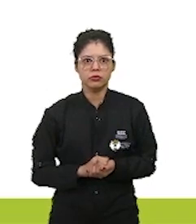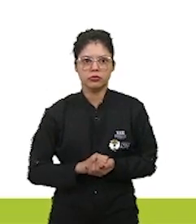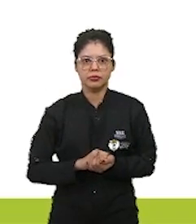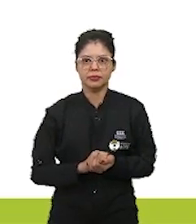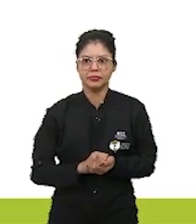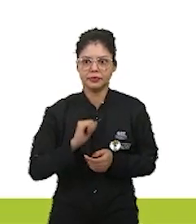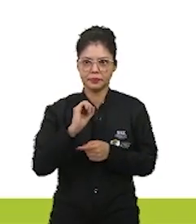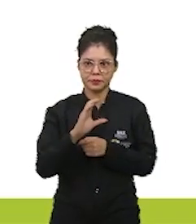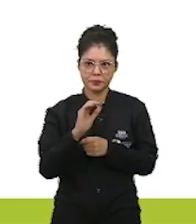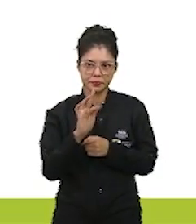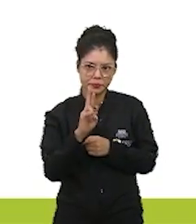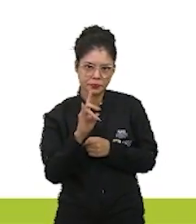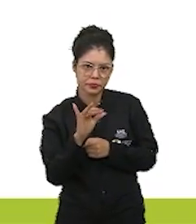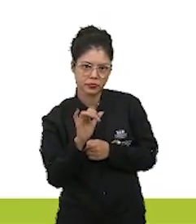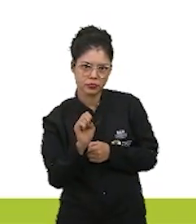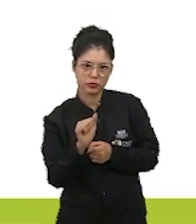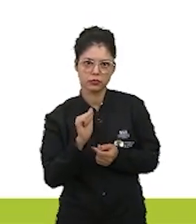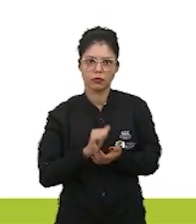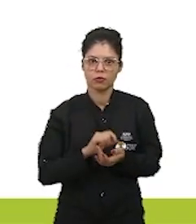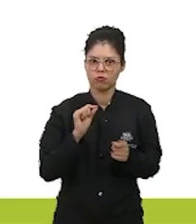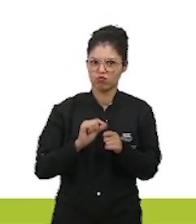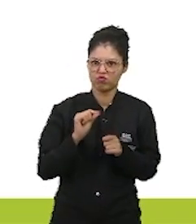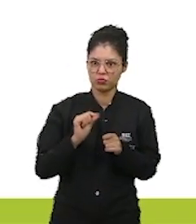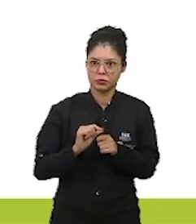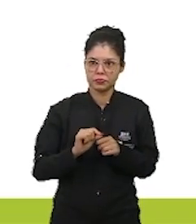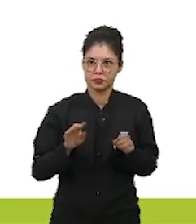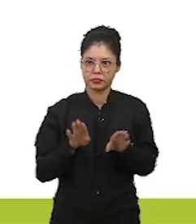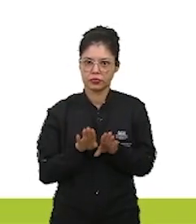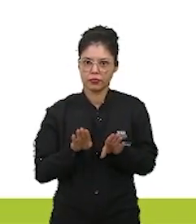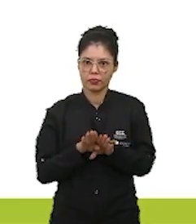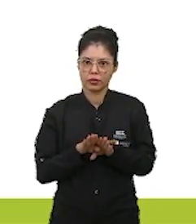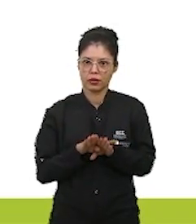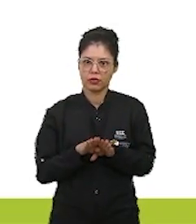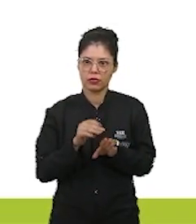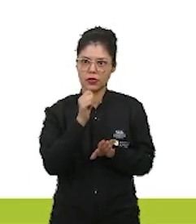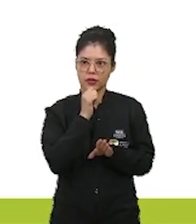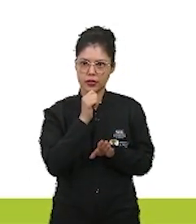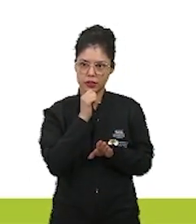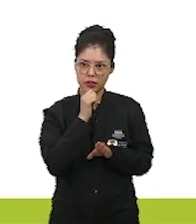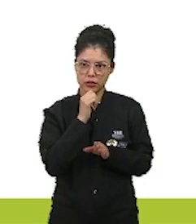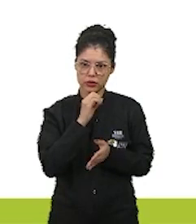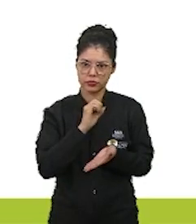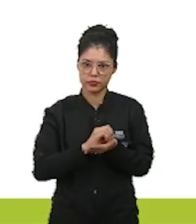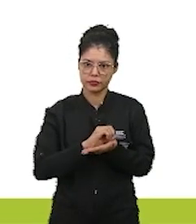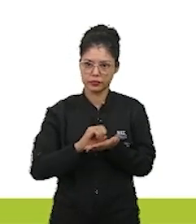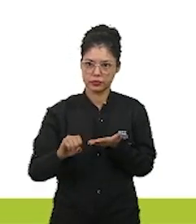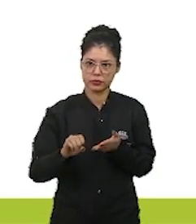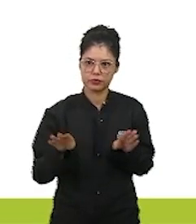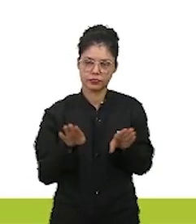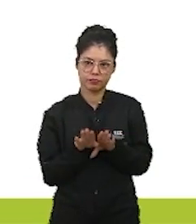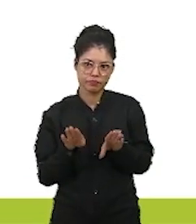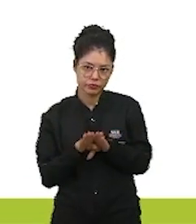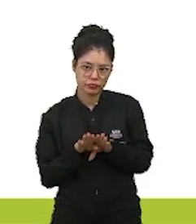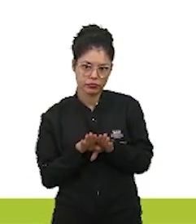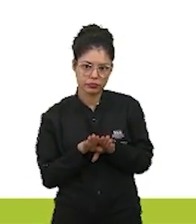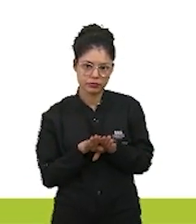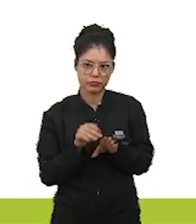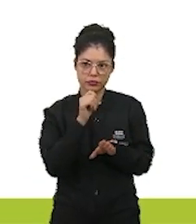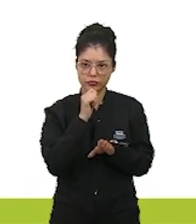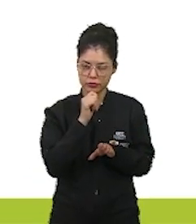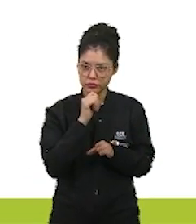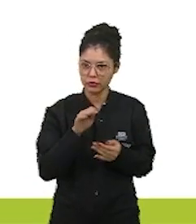sedimentares clásticas são aquelas rochas formadas, propriamente dita, pelo sedimento de outras rochas. As rochas sedimentares